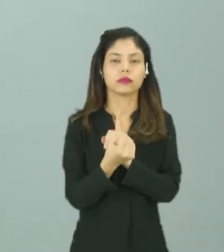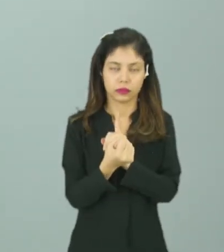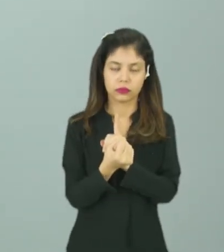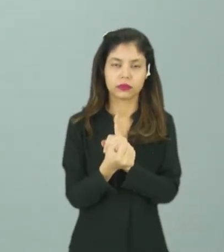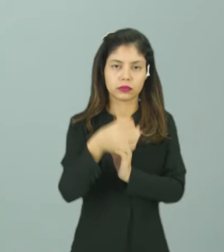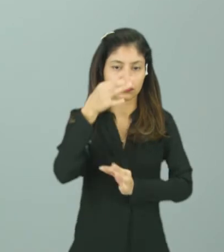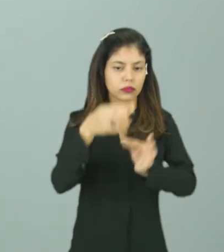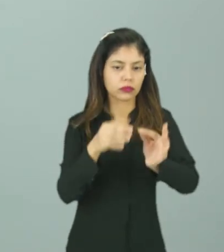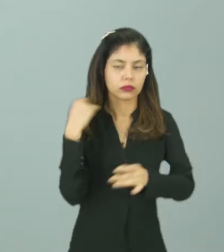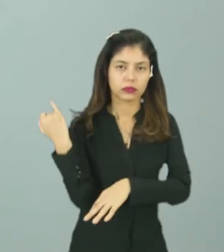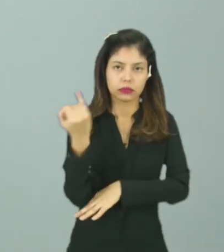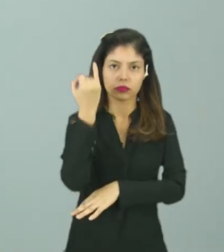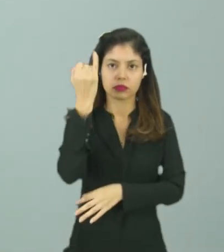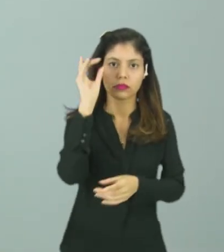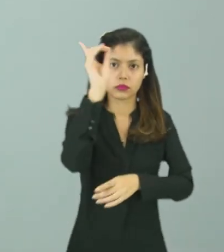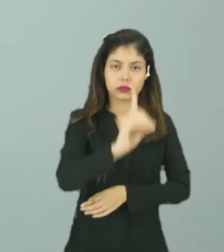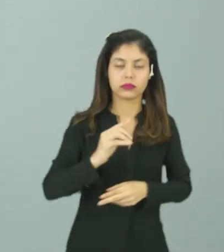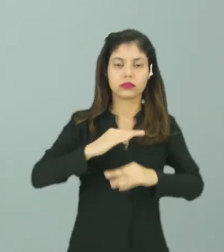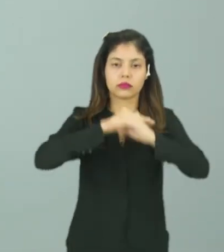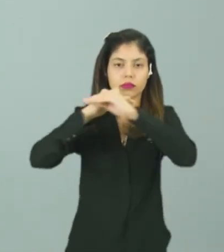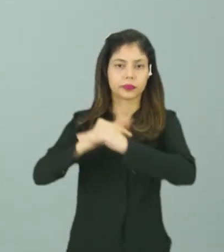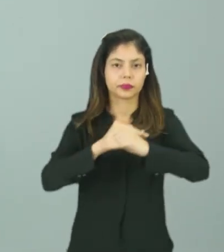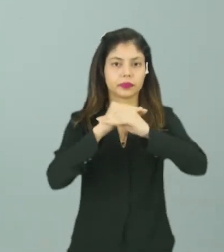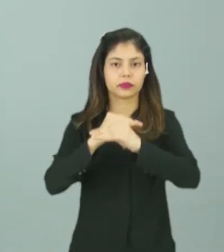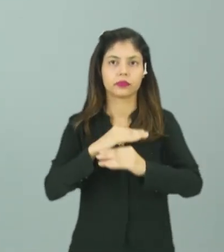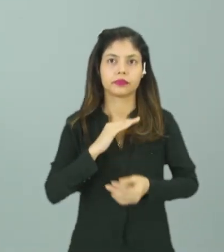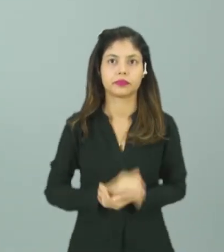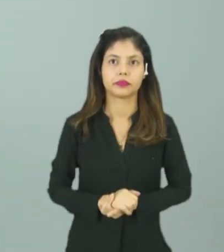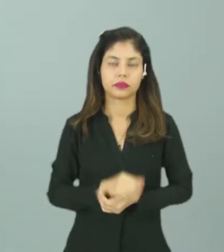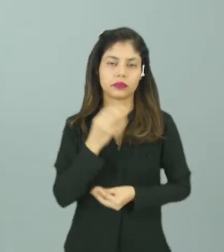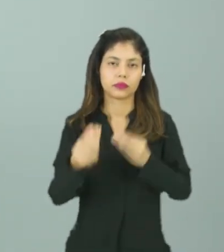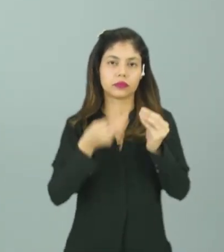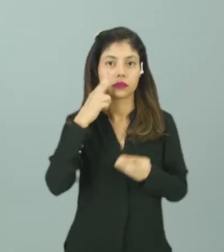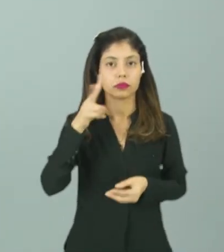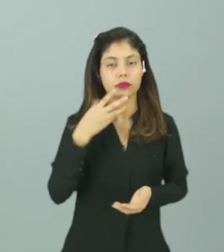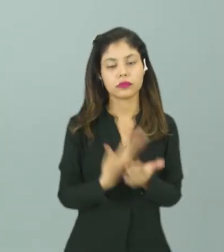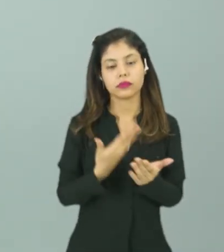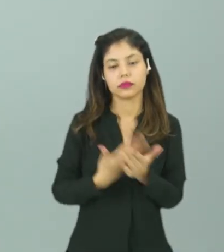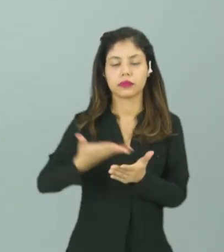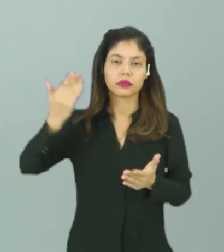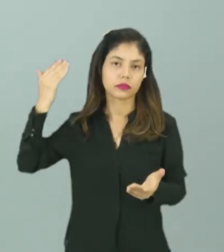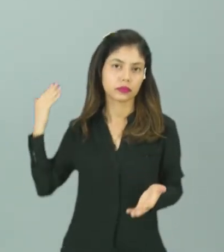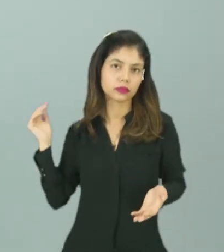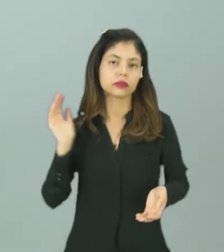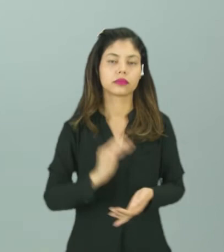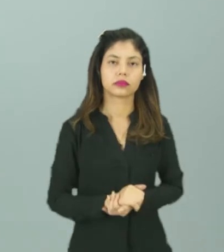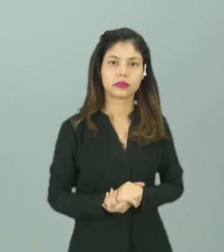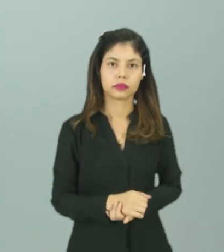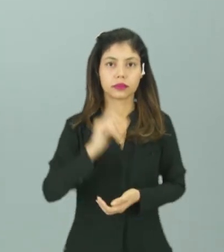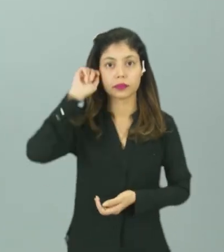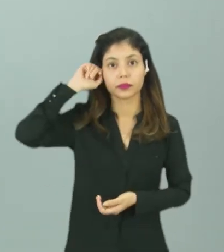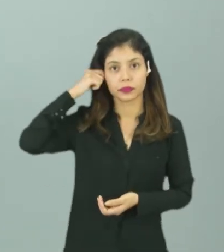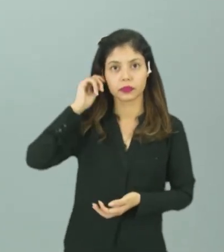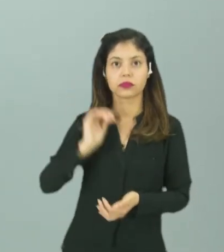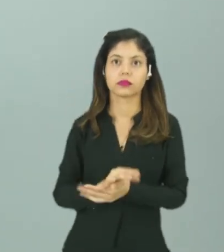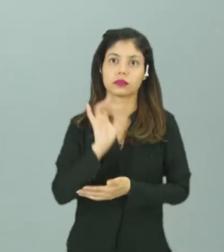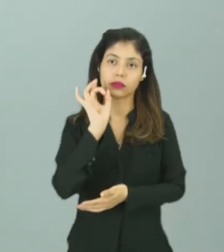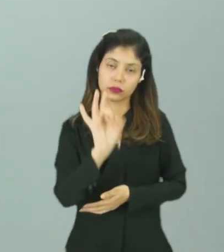justa, igualitária, com direitos iguais. Como a gente viu em aulas anteriores, os